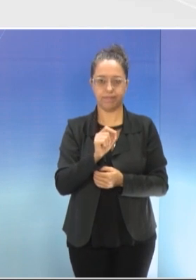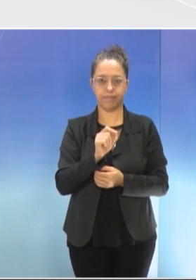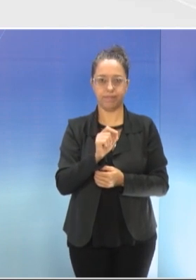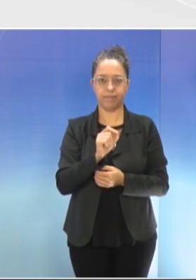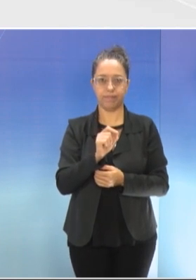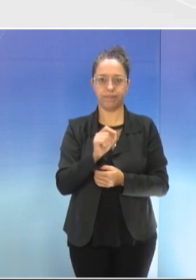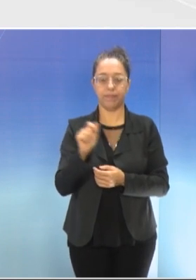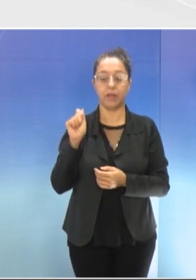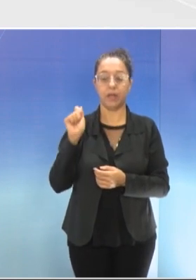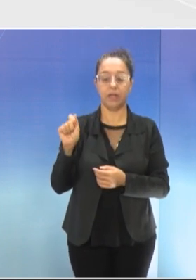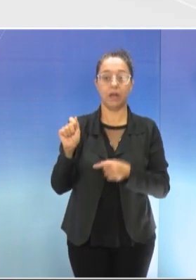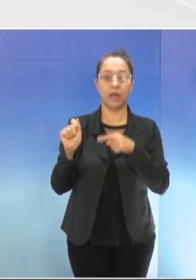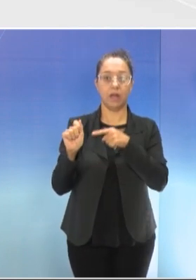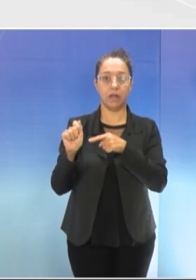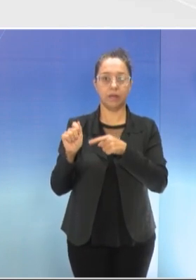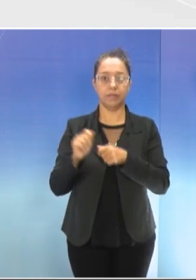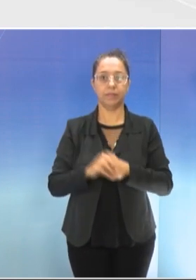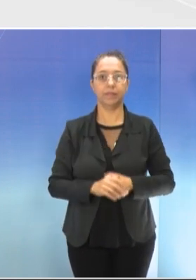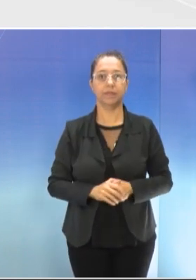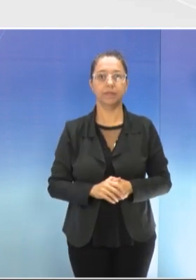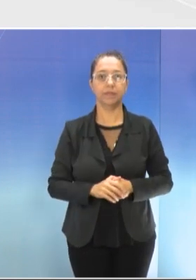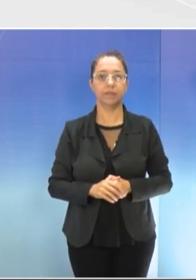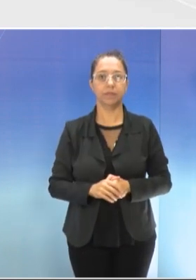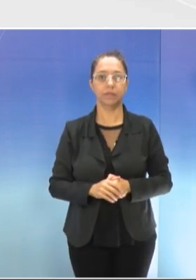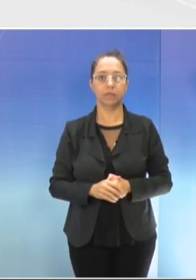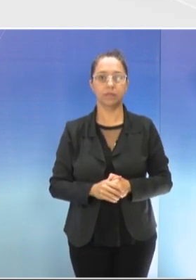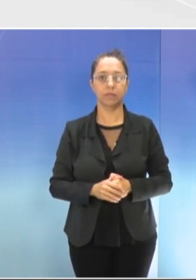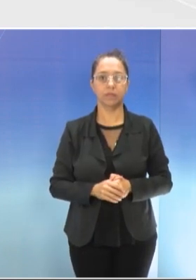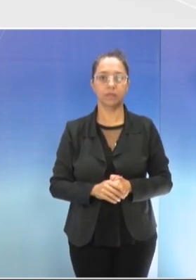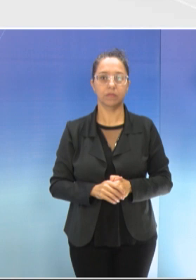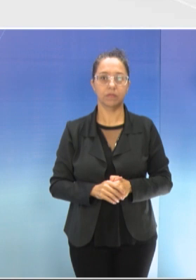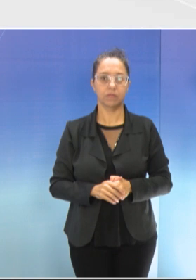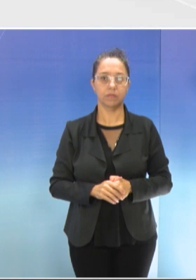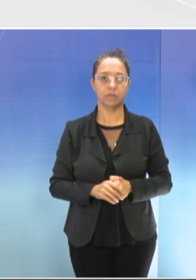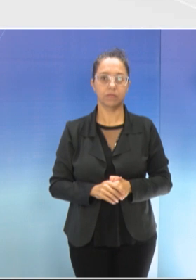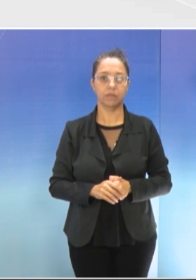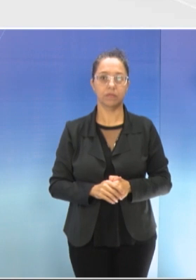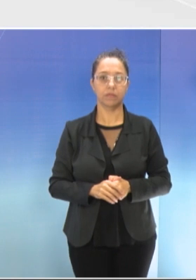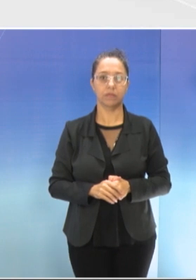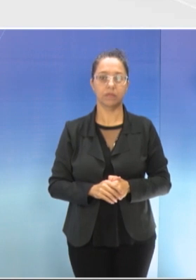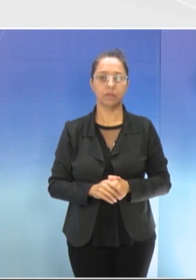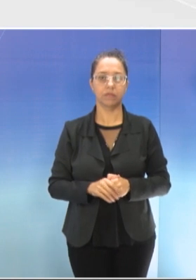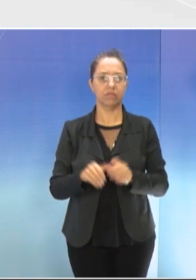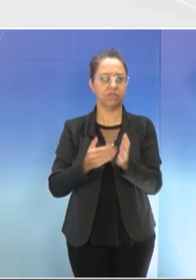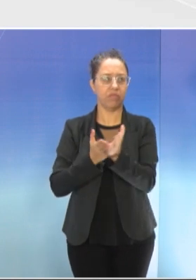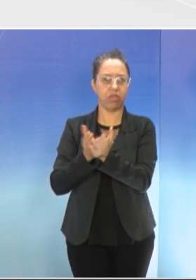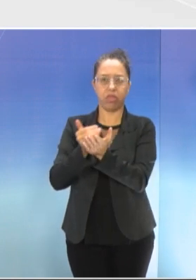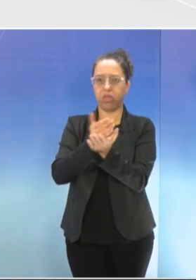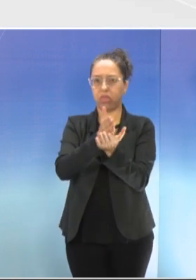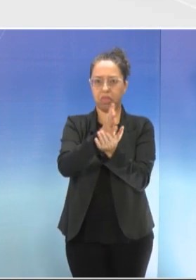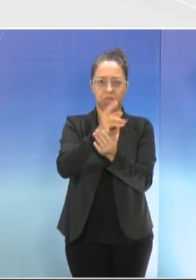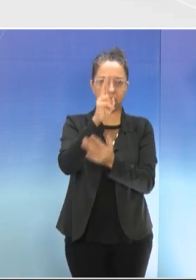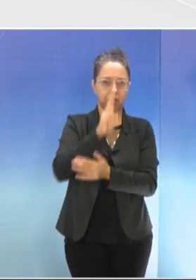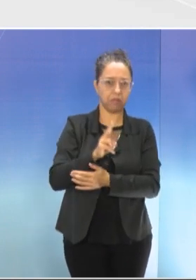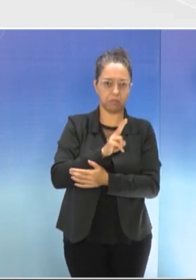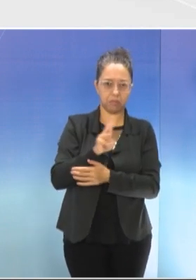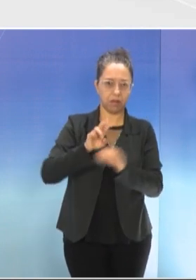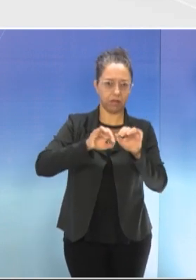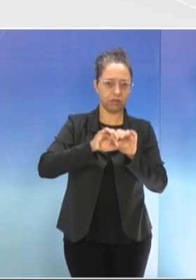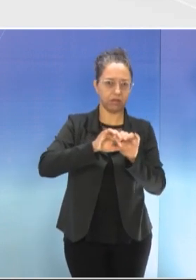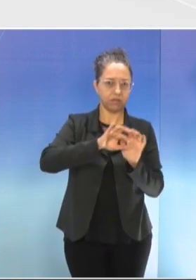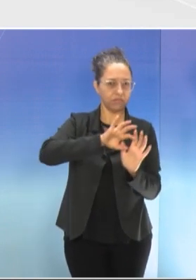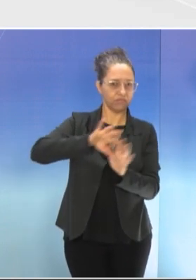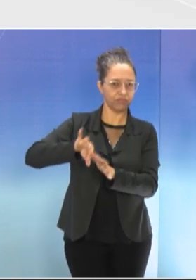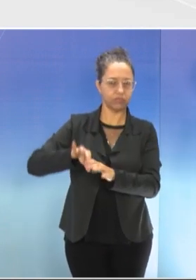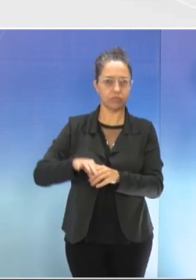fundamento: letra A, o desvio da postura celibatária. Letra